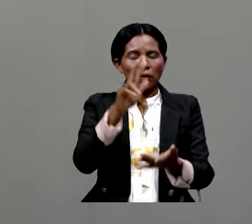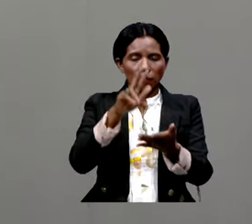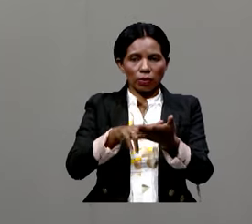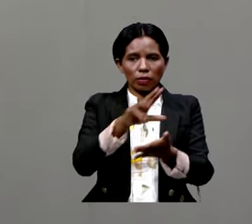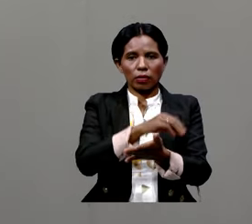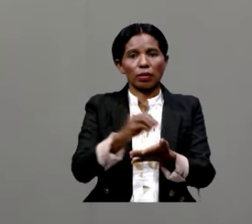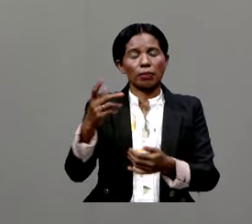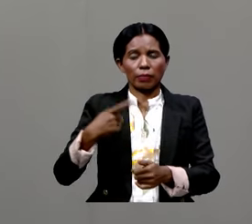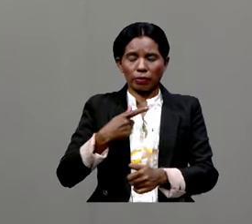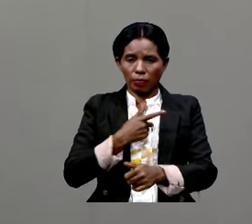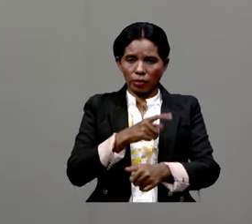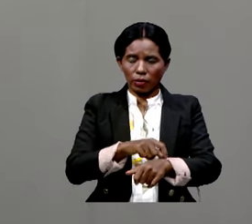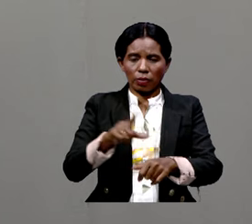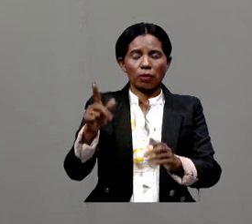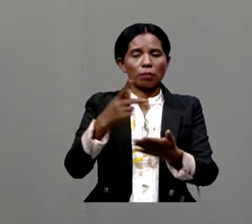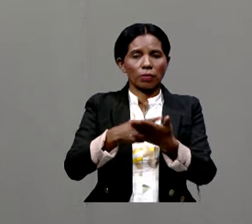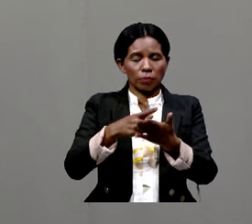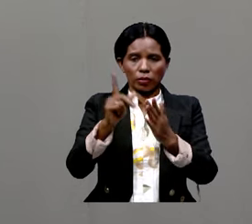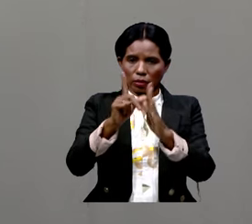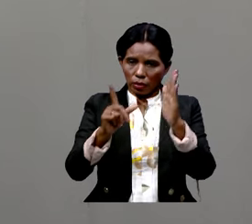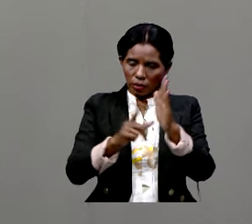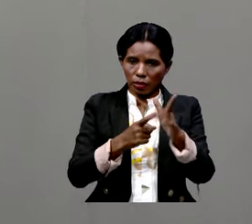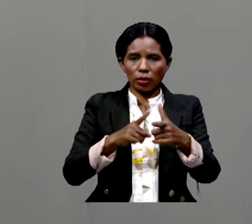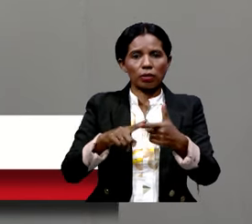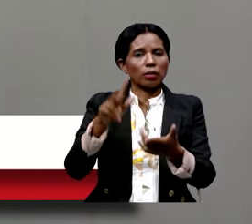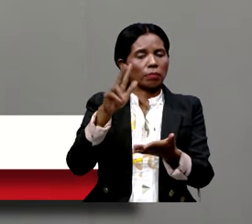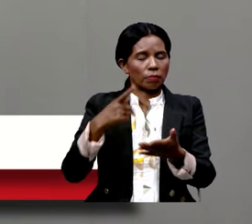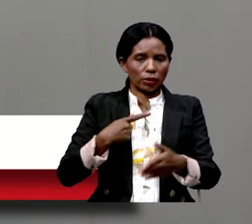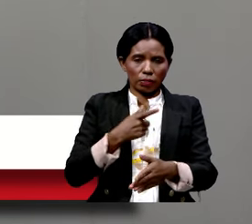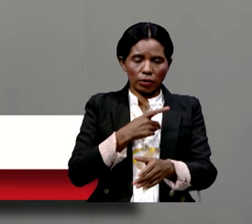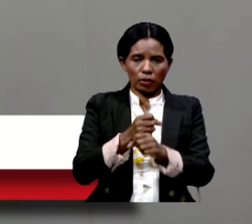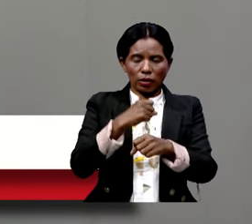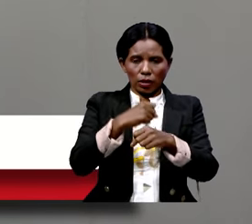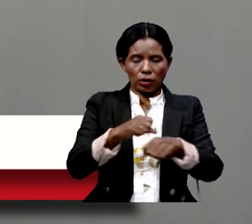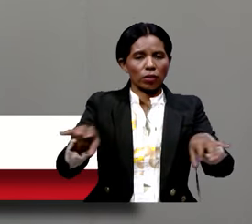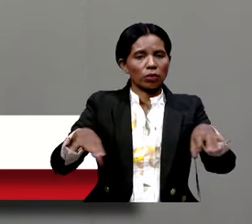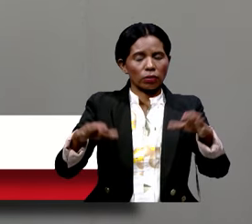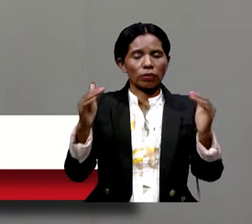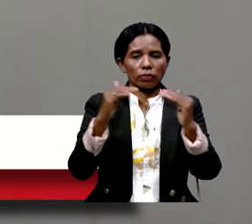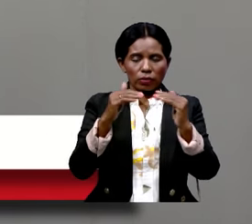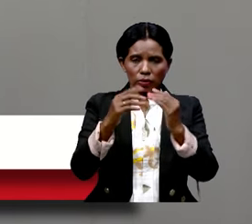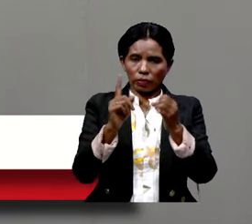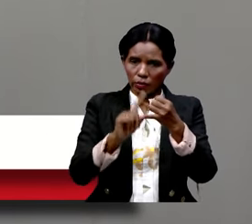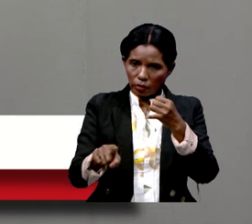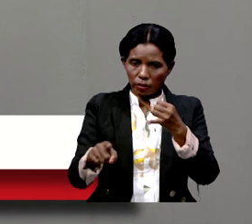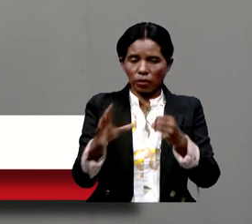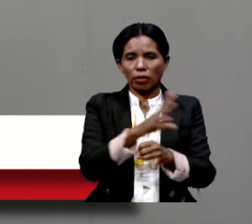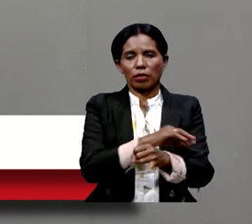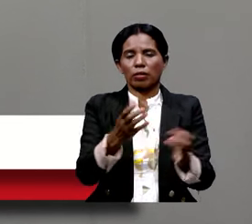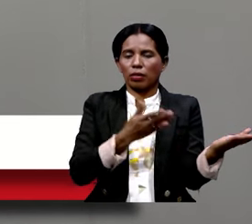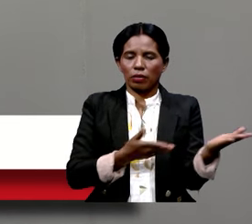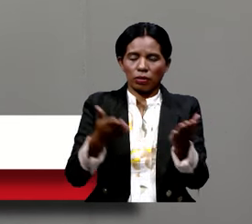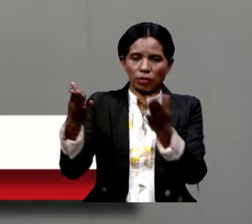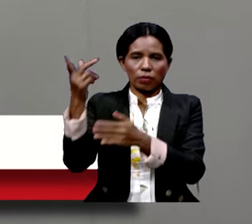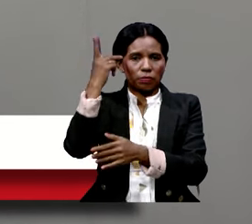e o Parlamento, também na proposta de lei, depois da aprovação, e o Parlamento se rala a redação final. Depois da redação final, outro submete a sua